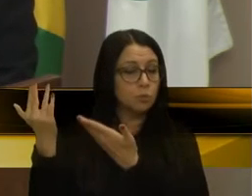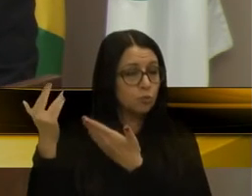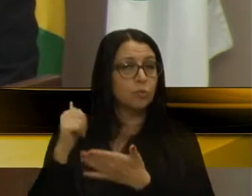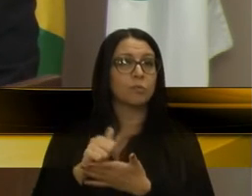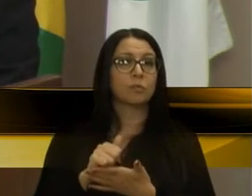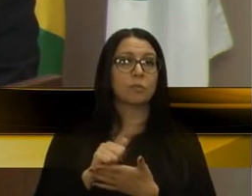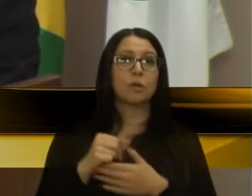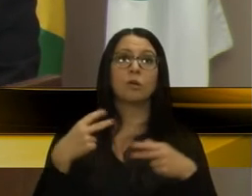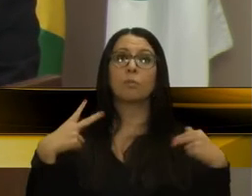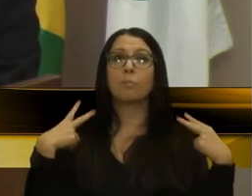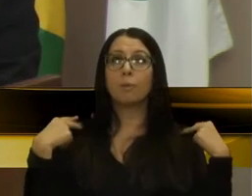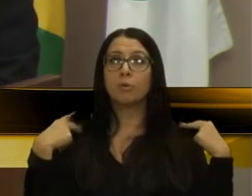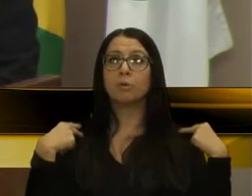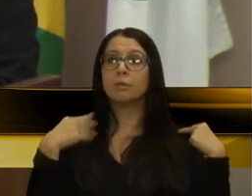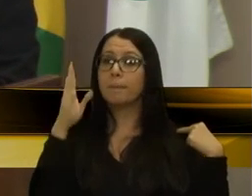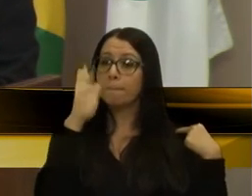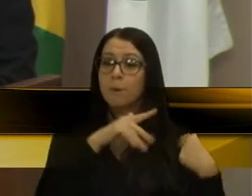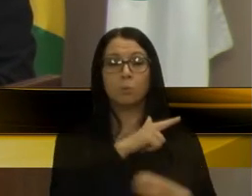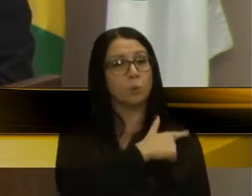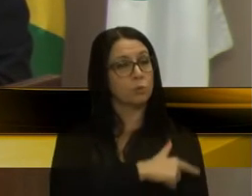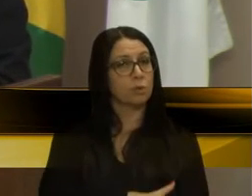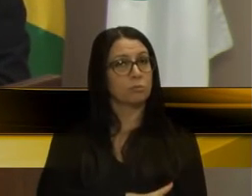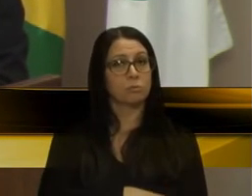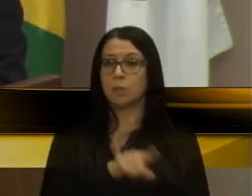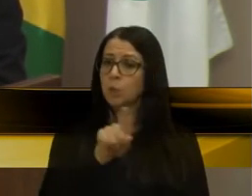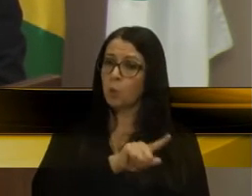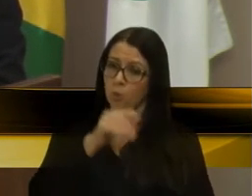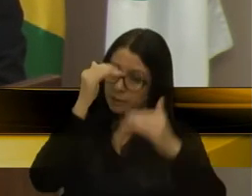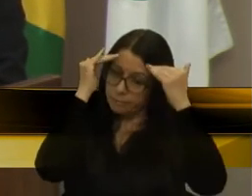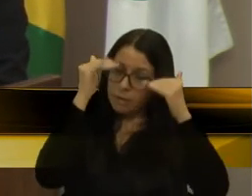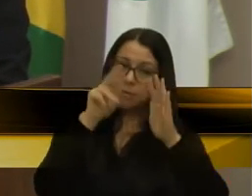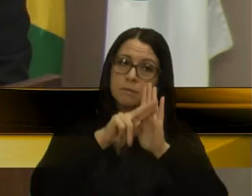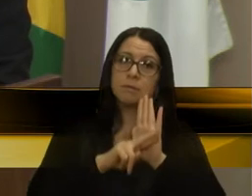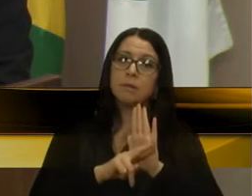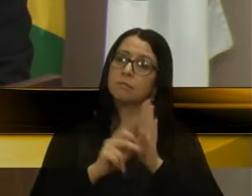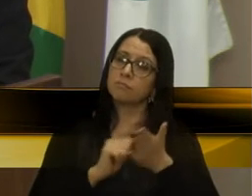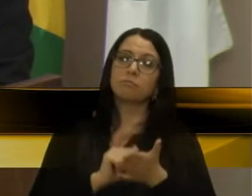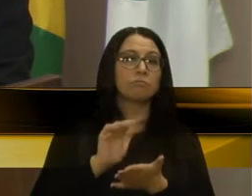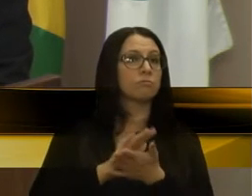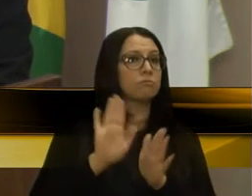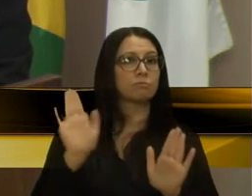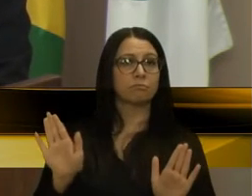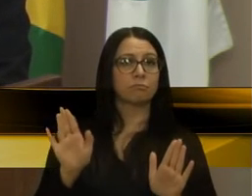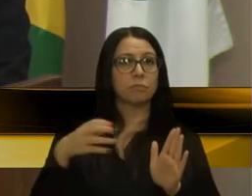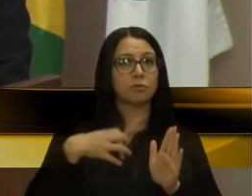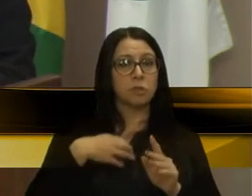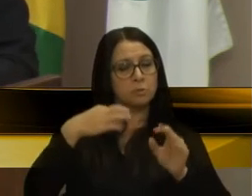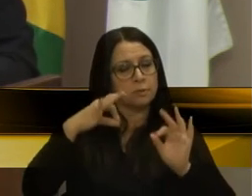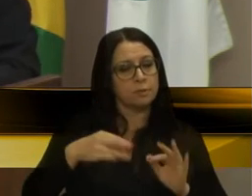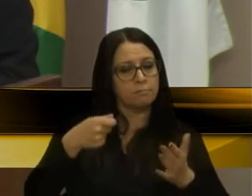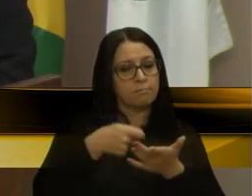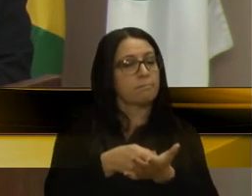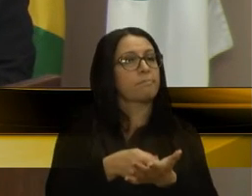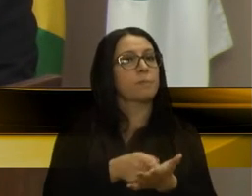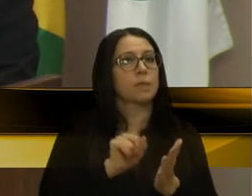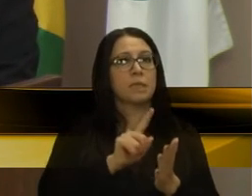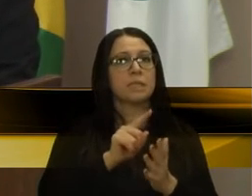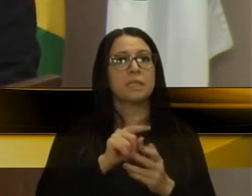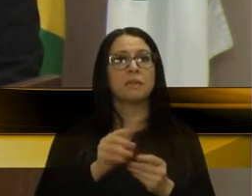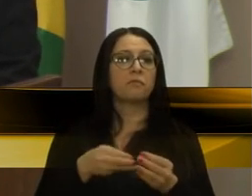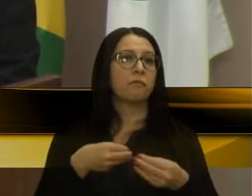jovens. Motorista mal educado, motorista que não obedece às regras de trânsito tem que ser multado e de forma severa e não